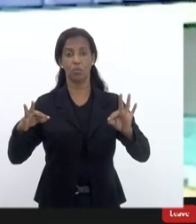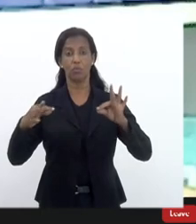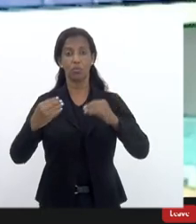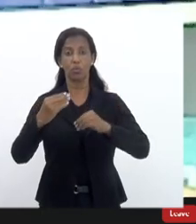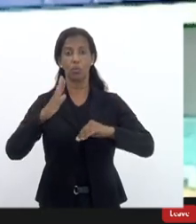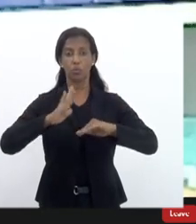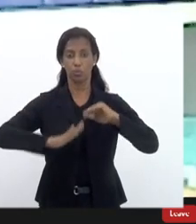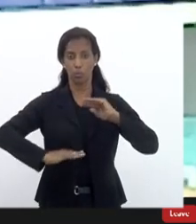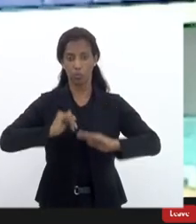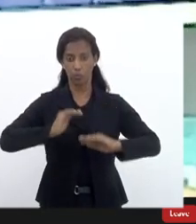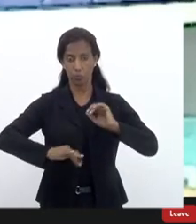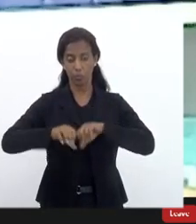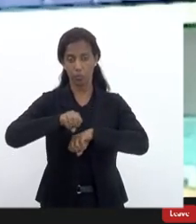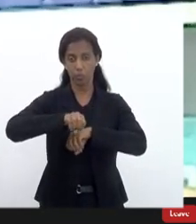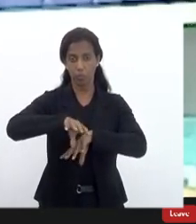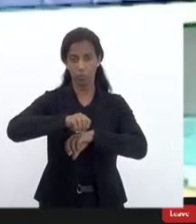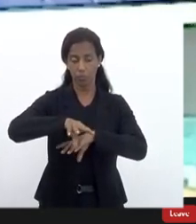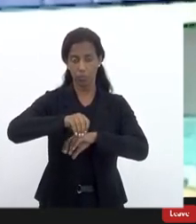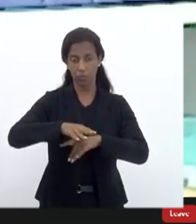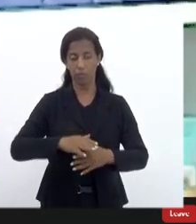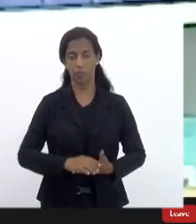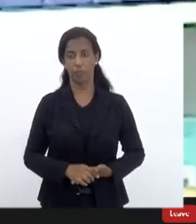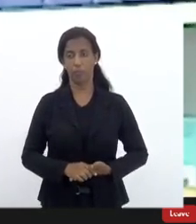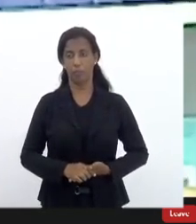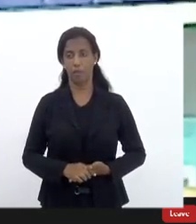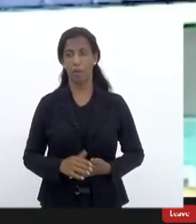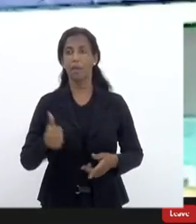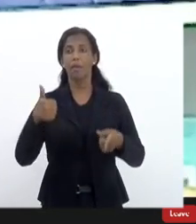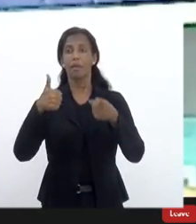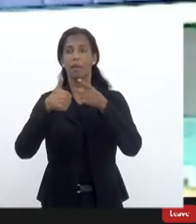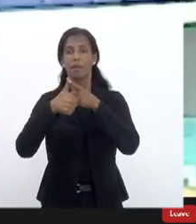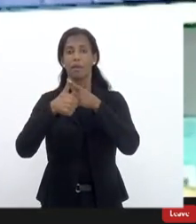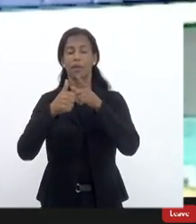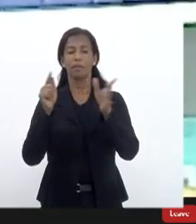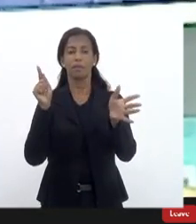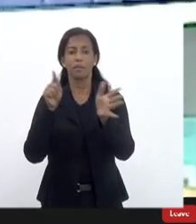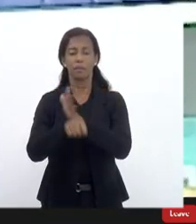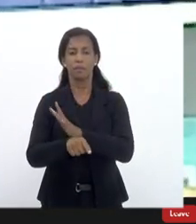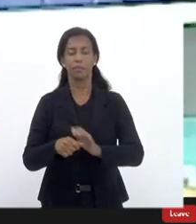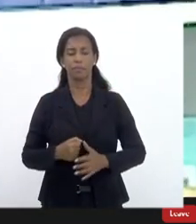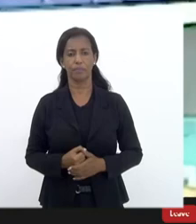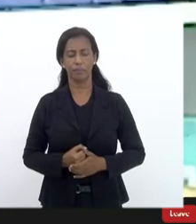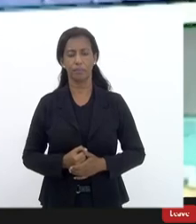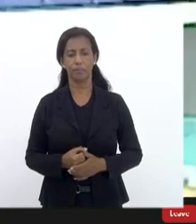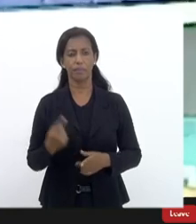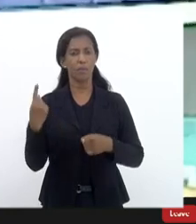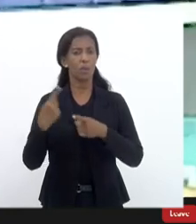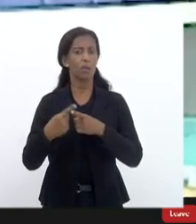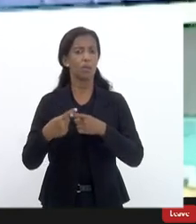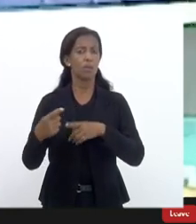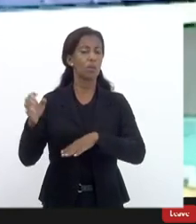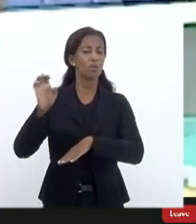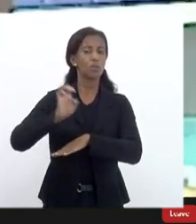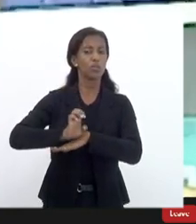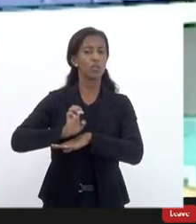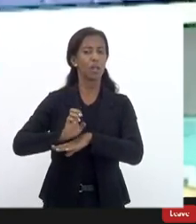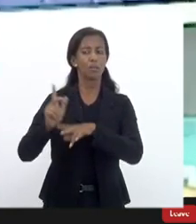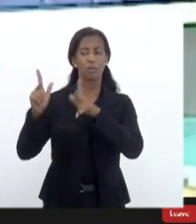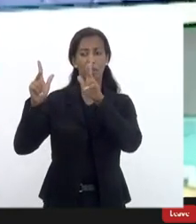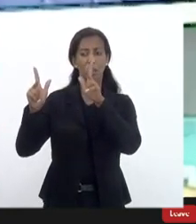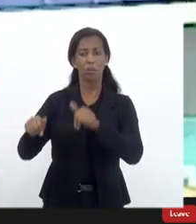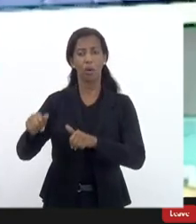os profissionais da educação, primeira pergunta, por que o estado não faz como o